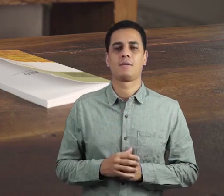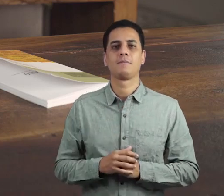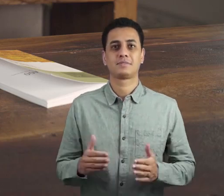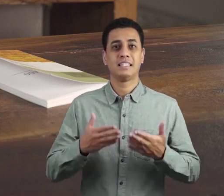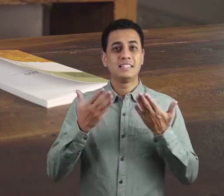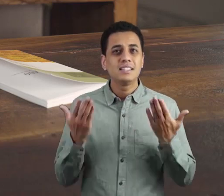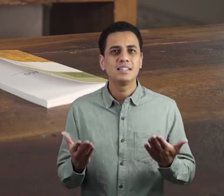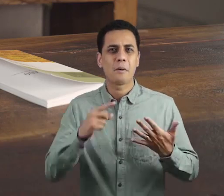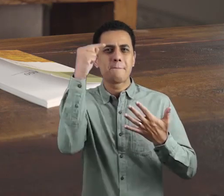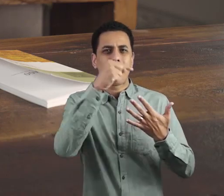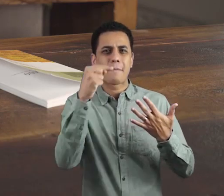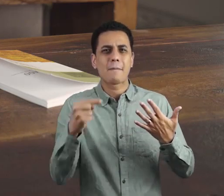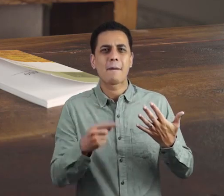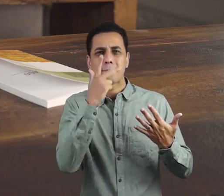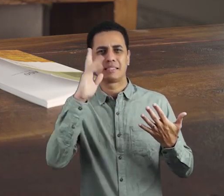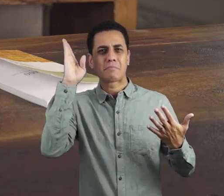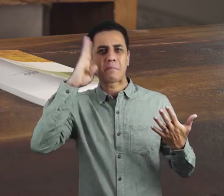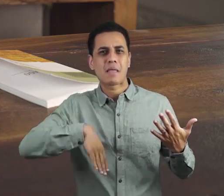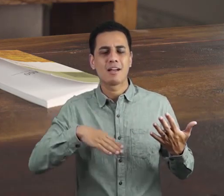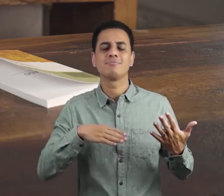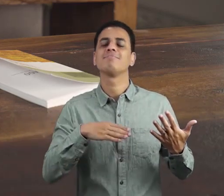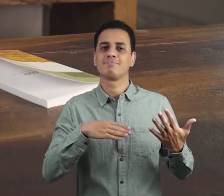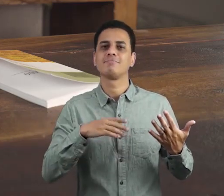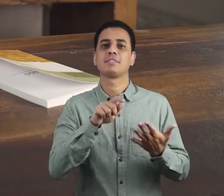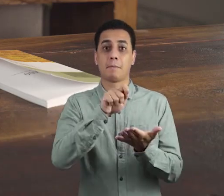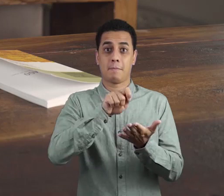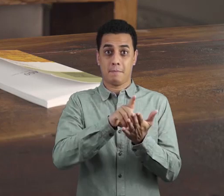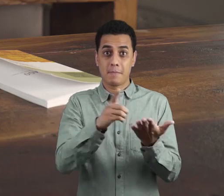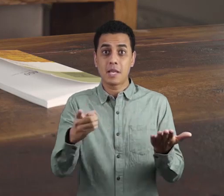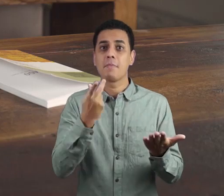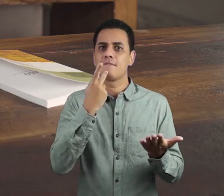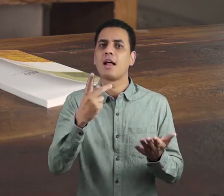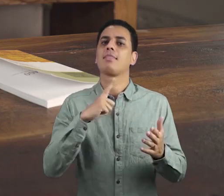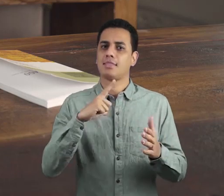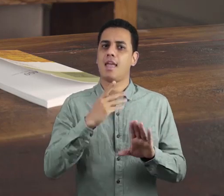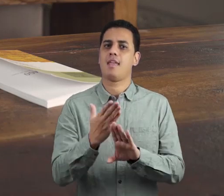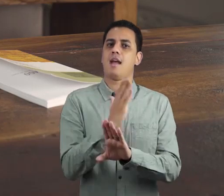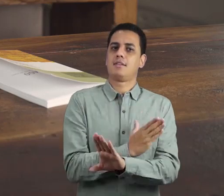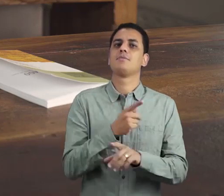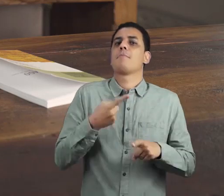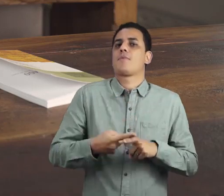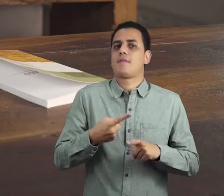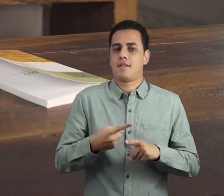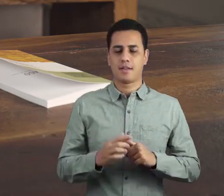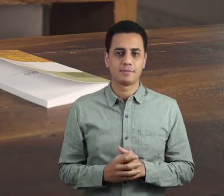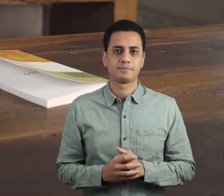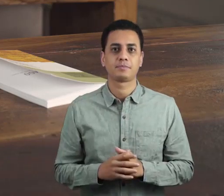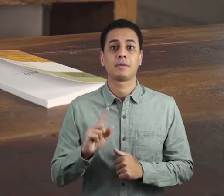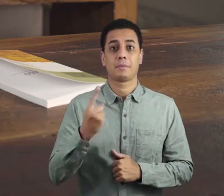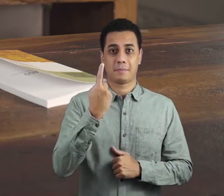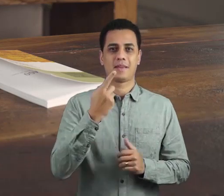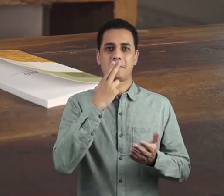Paulo escrevendo a Timóteo, ali há passagens muito profundas. Porque a grande questão da riqueza, do